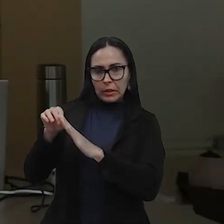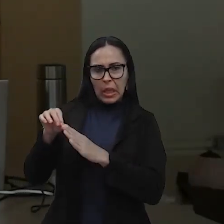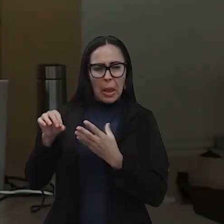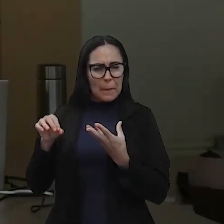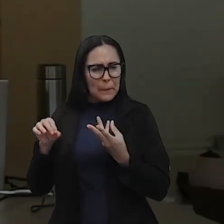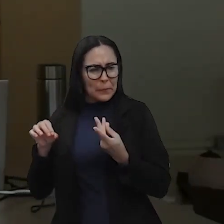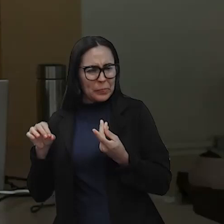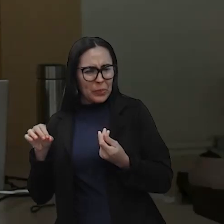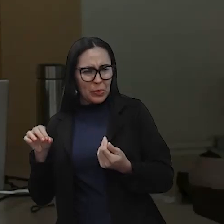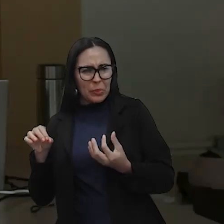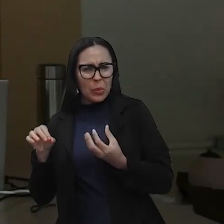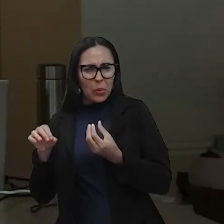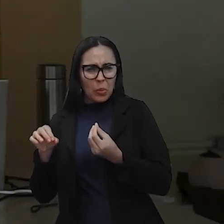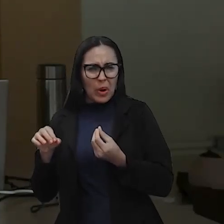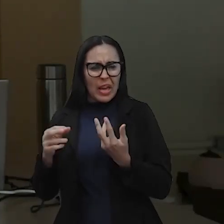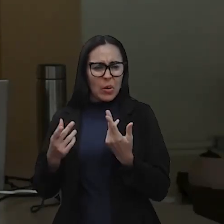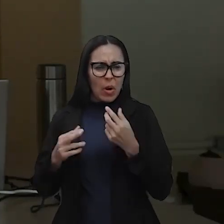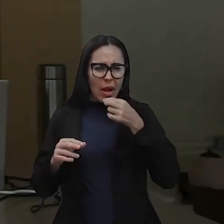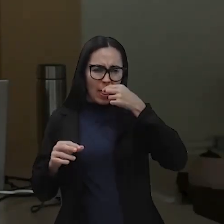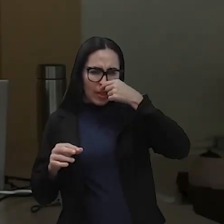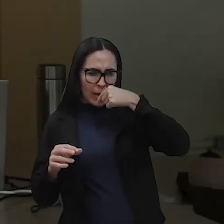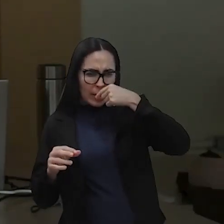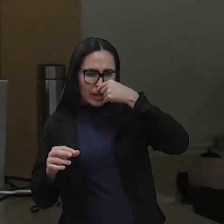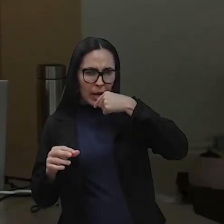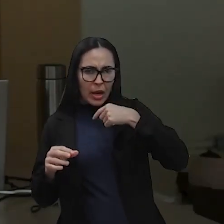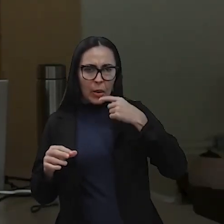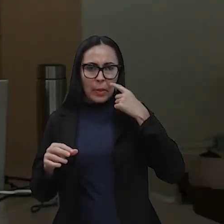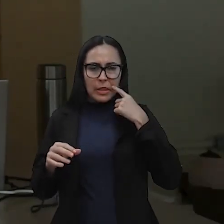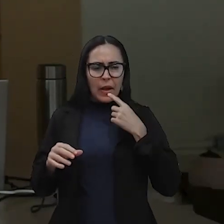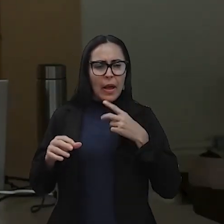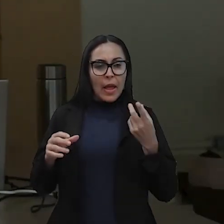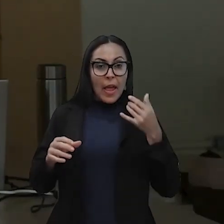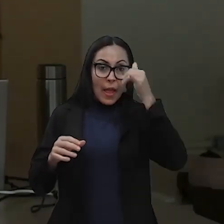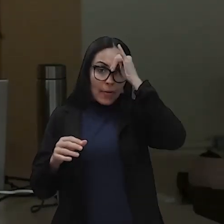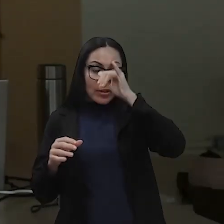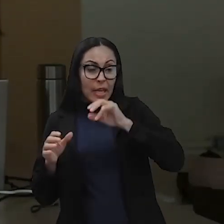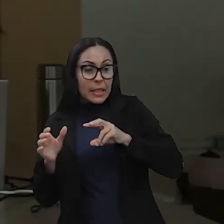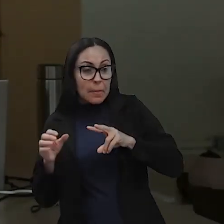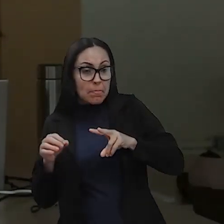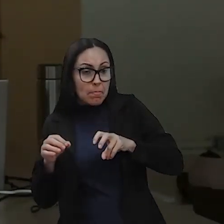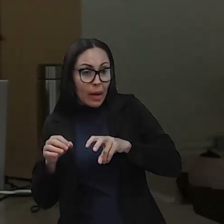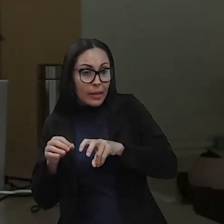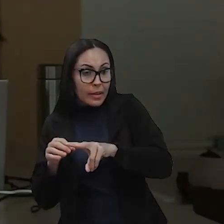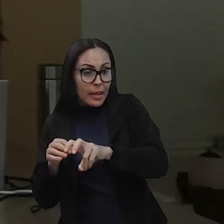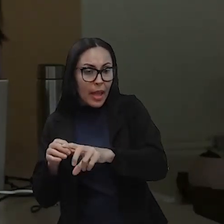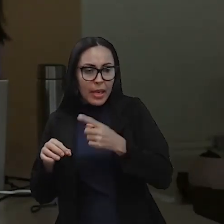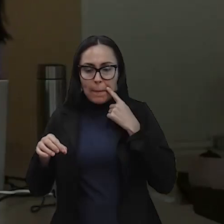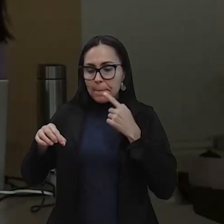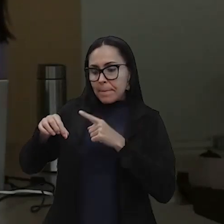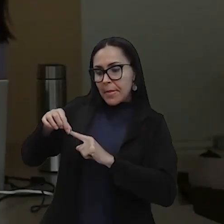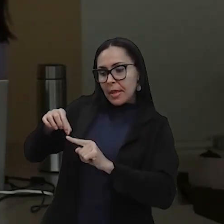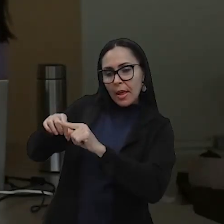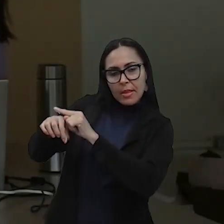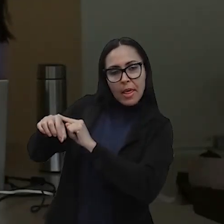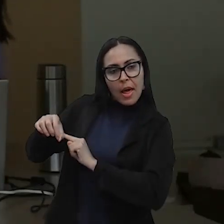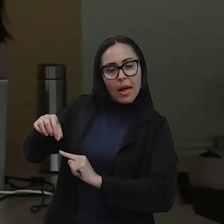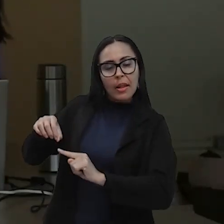mucoso, para evitar que bactérias penetrem ali durante um período do ciclo menstrual, durante o período do ciclo de